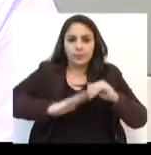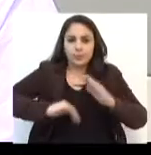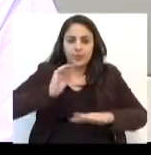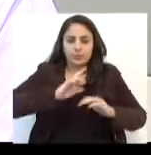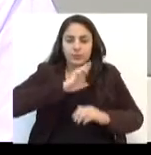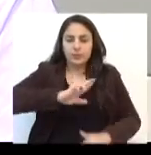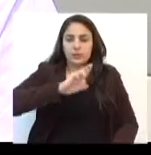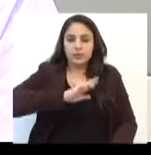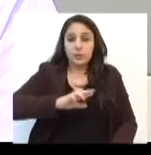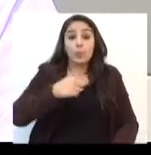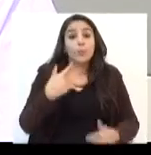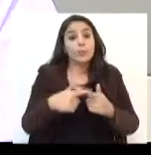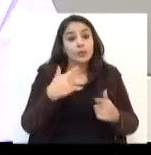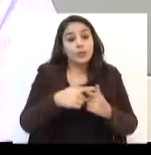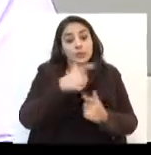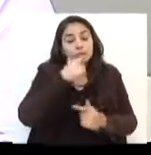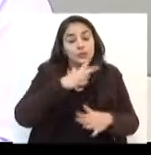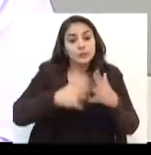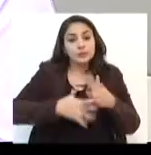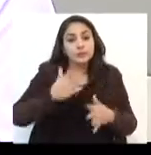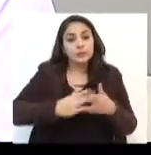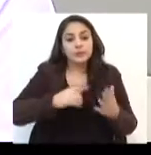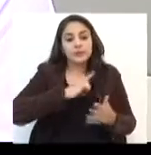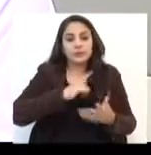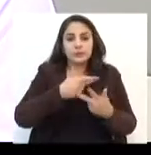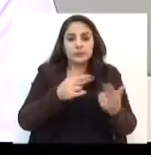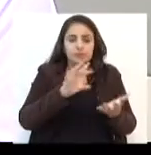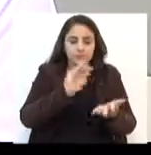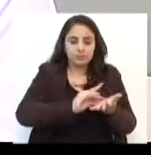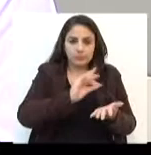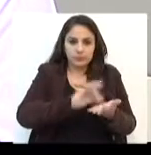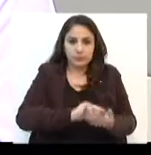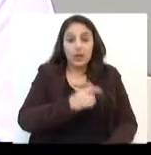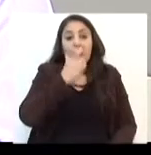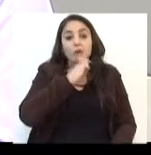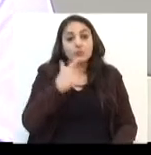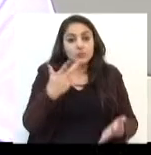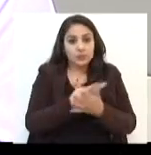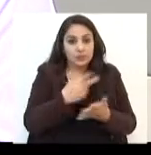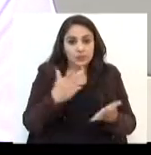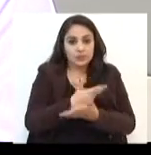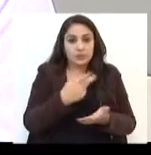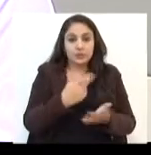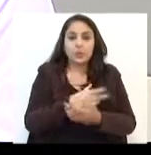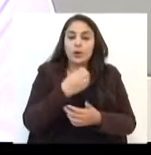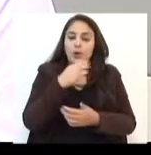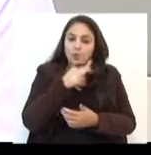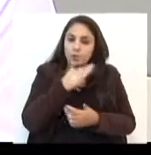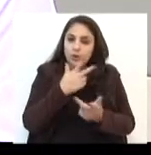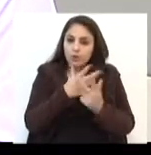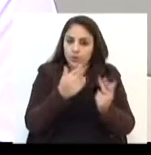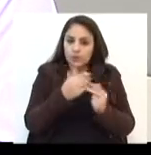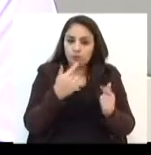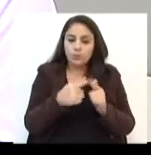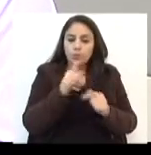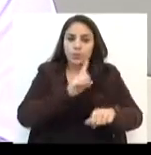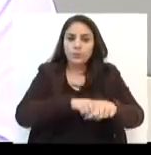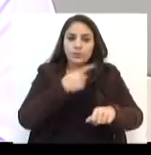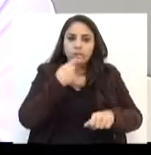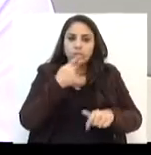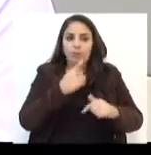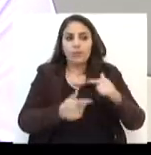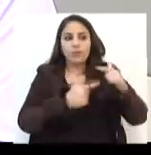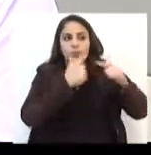religiosas, até porque ele vai ferir os princípios que estão na Constituição. Acho errado, acho uma mal interpretação quando nós